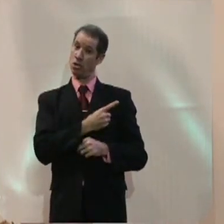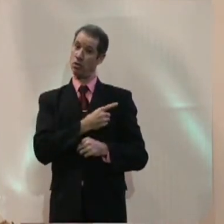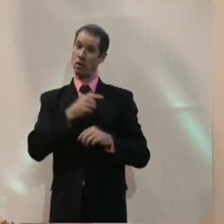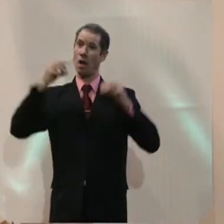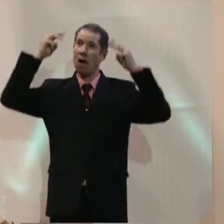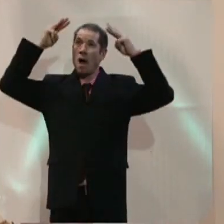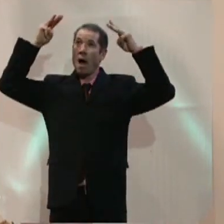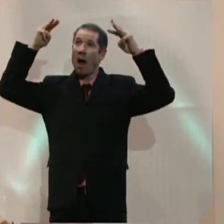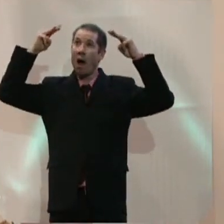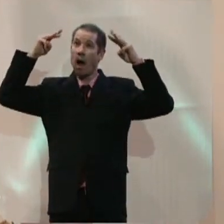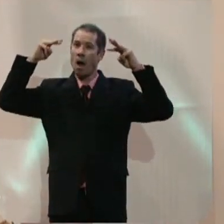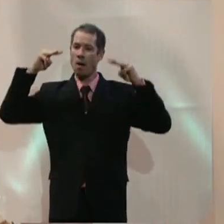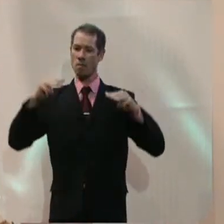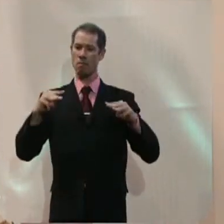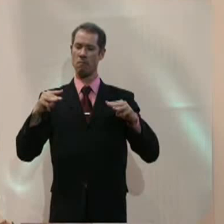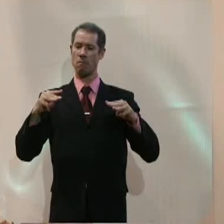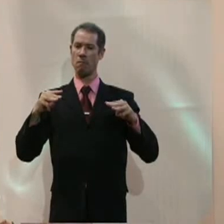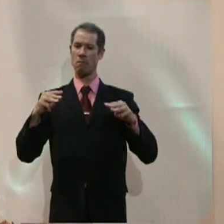maná.